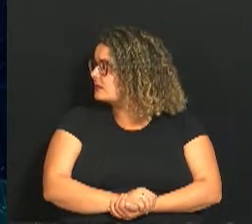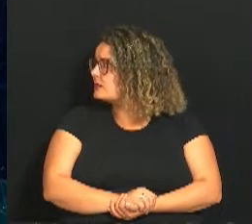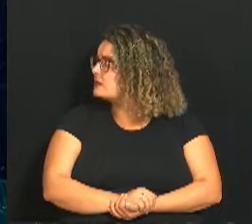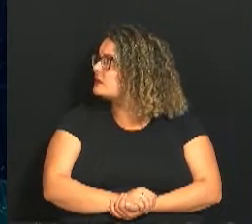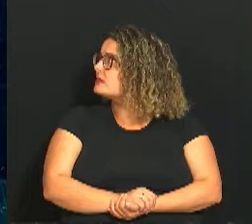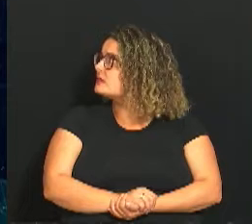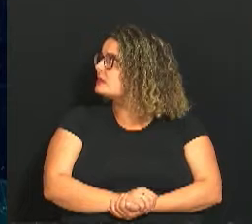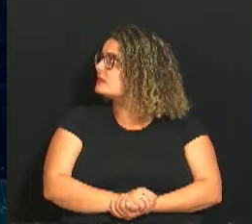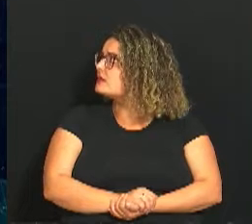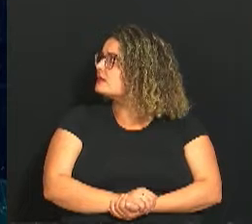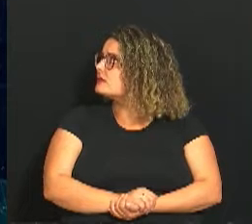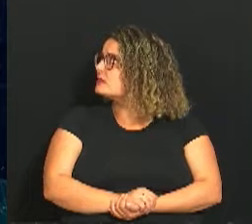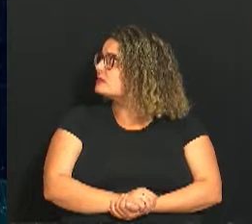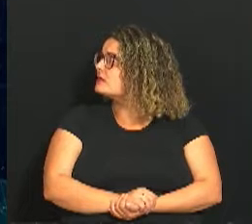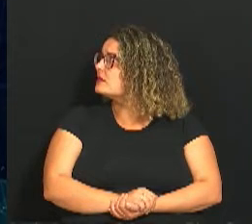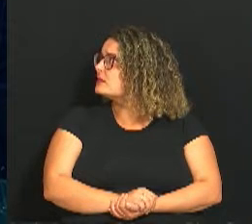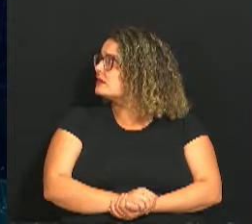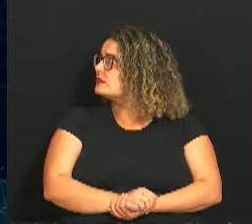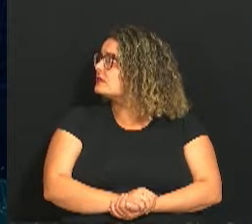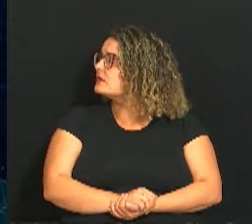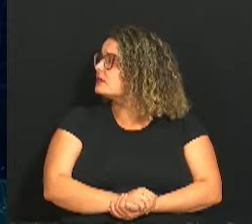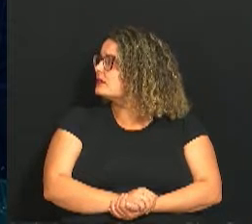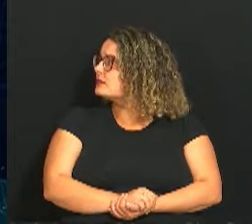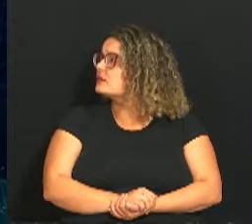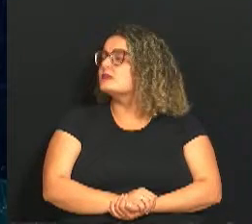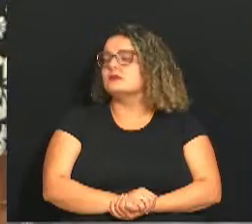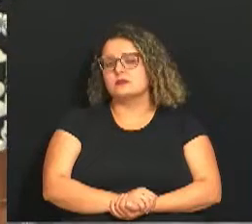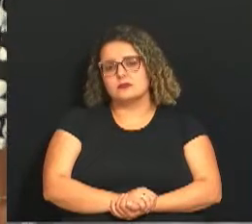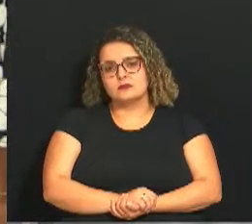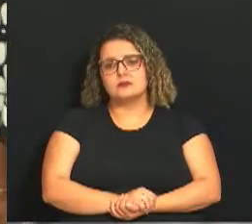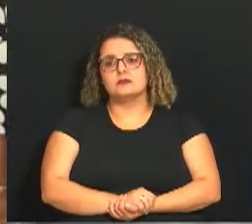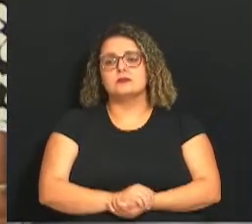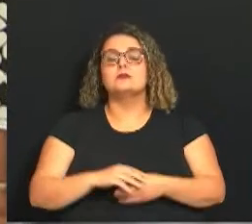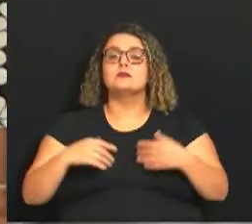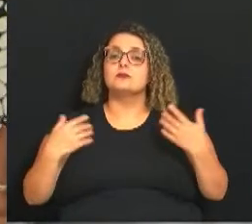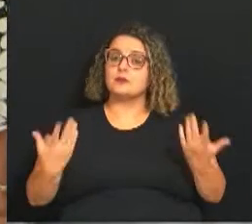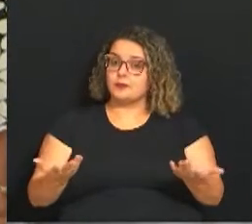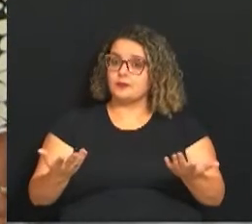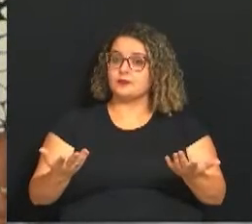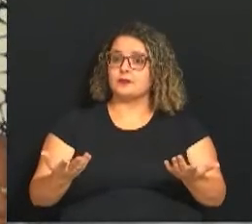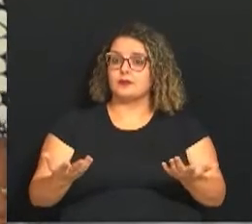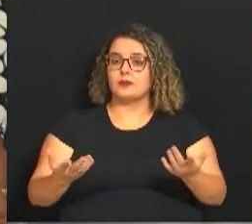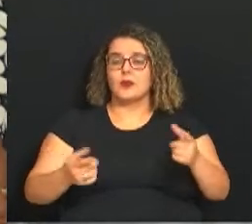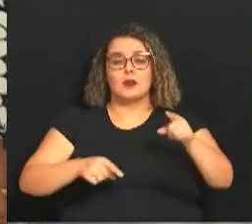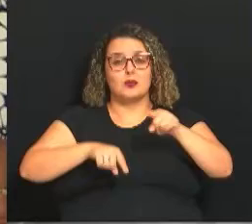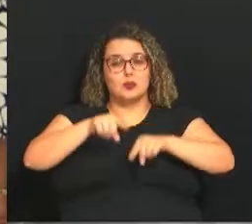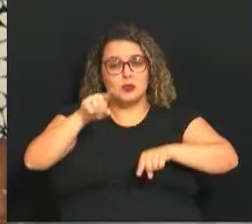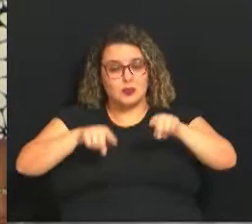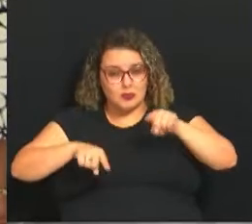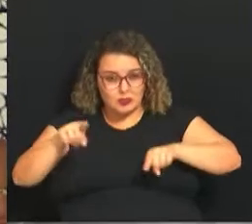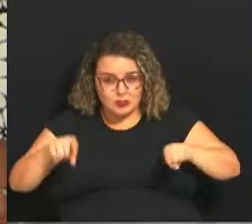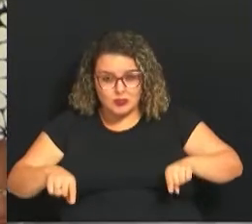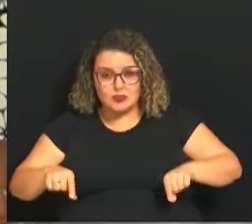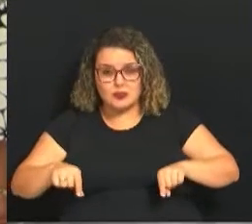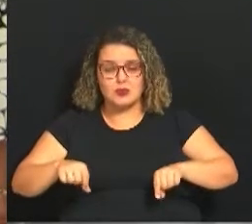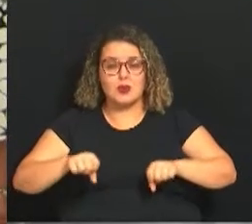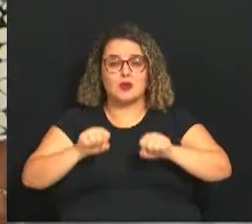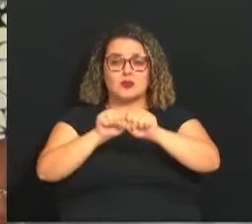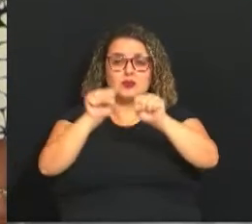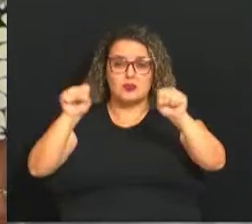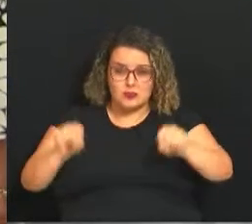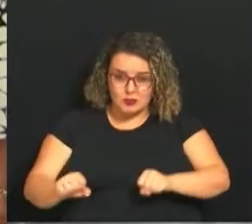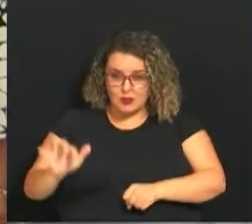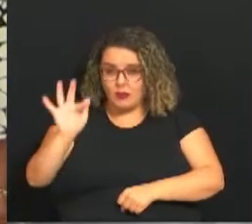Posse, Engenheiro Coelho, Olambra e Morungaba. Por conta desta instabilidade do sistema